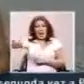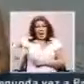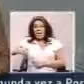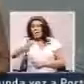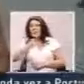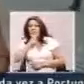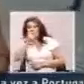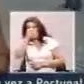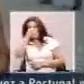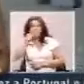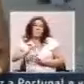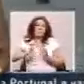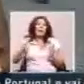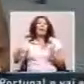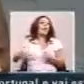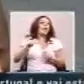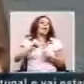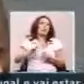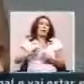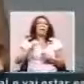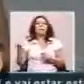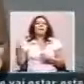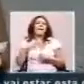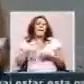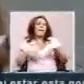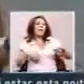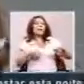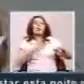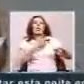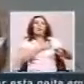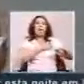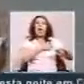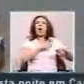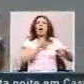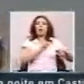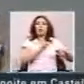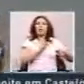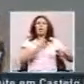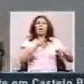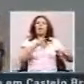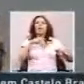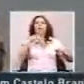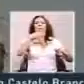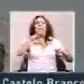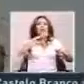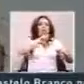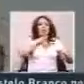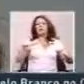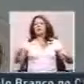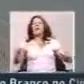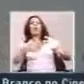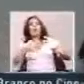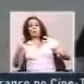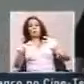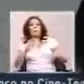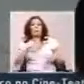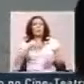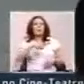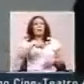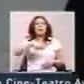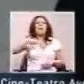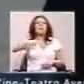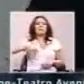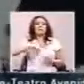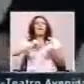típica de quem defende as praxes para fazer o contraponto com quem não as defende. Mas temos Ivo Santos, que é o presidente da Federação Académica do Porto, que acaba por